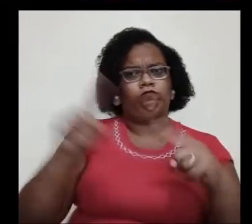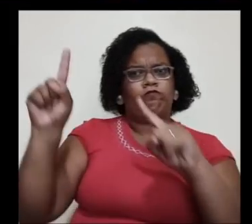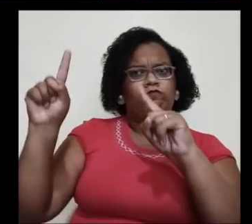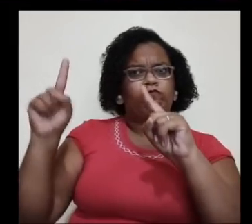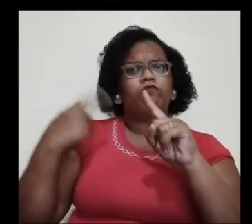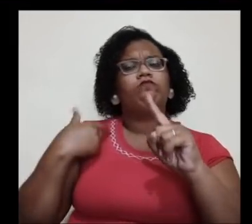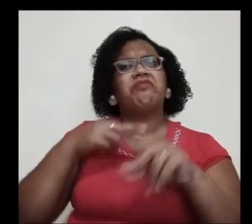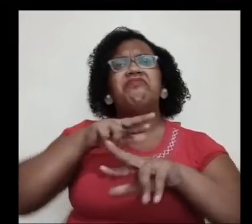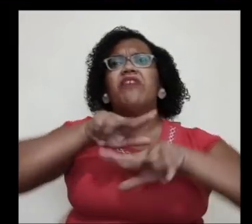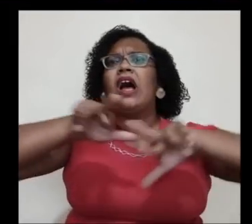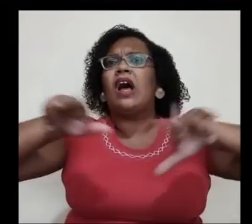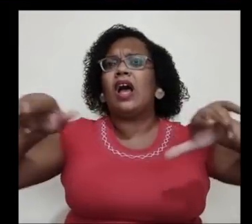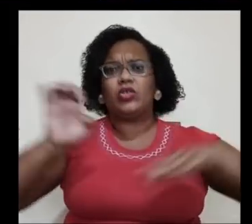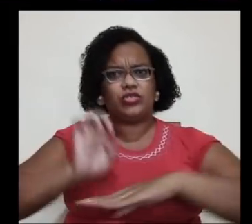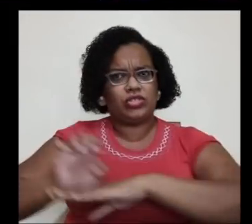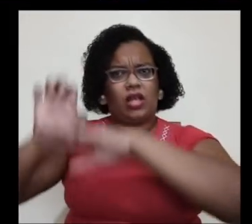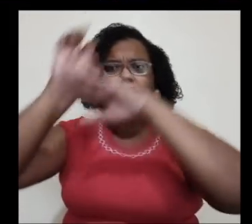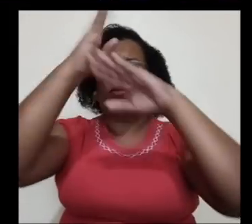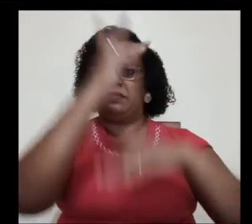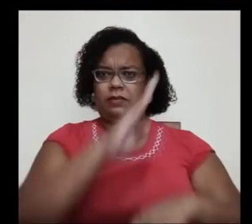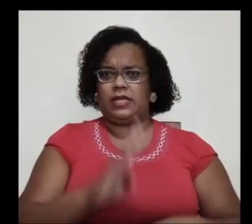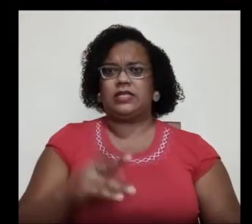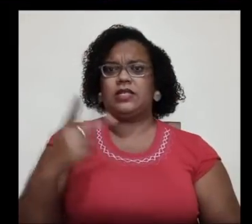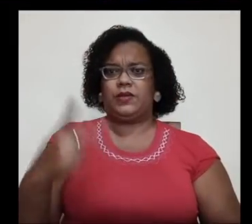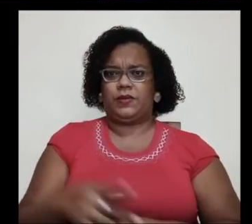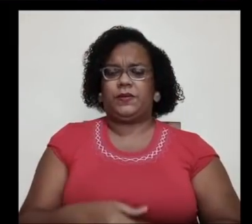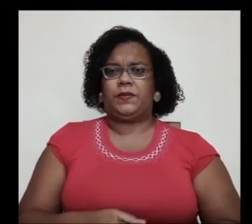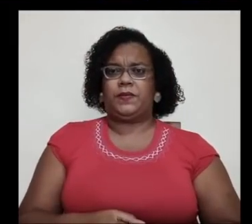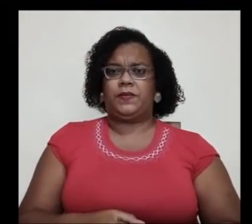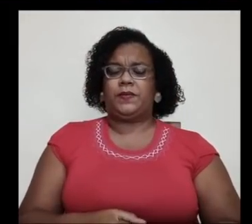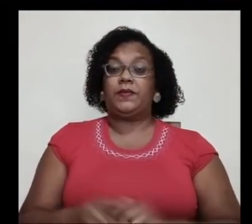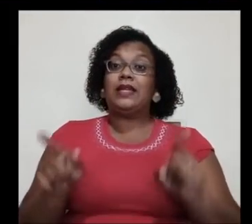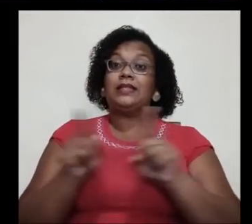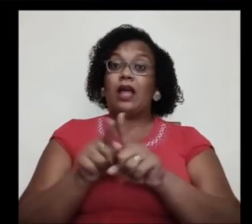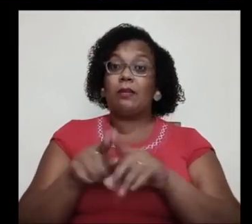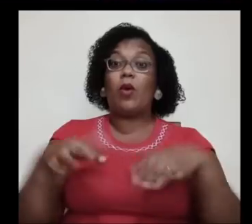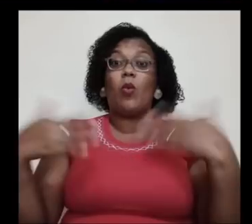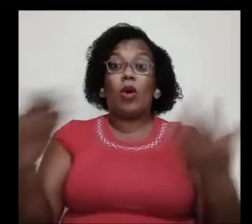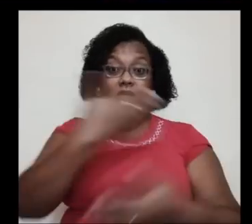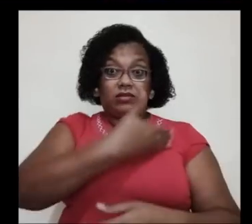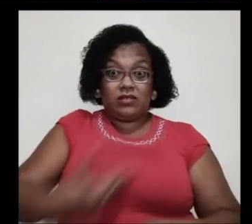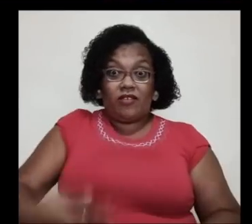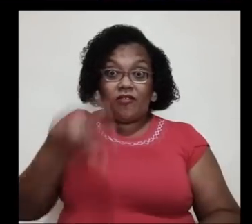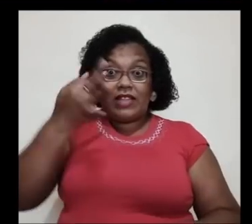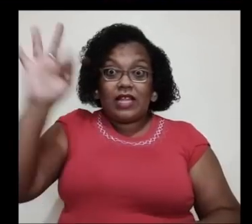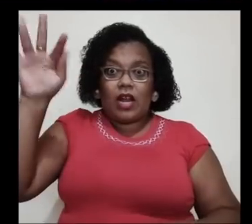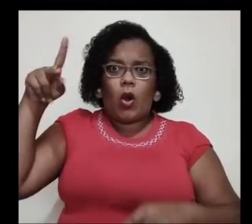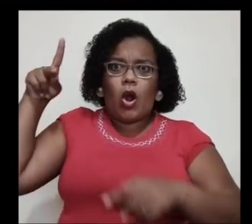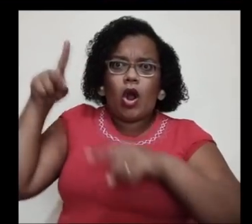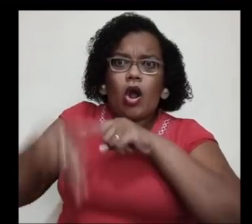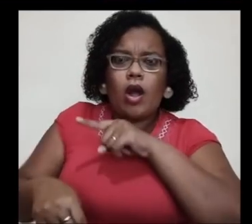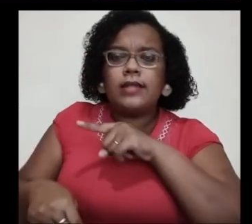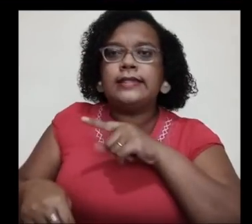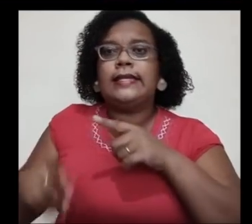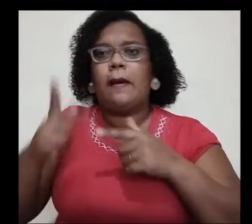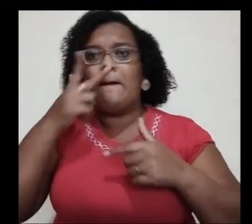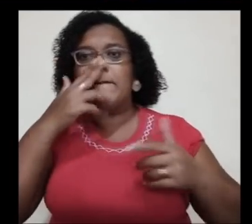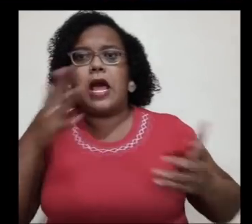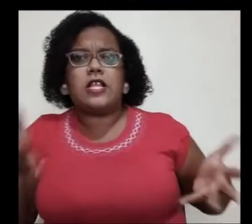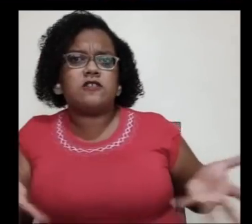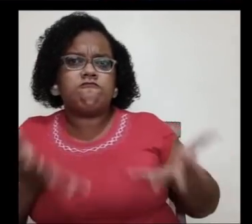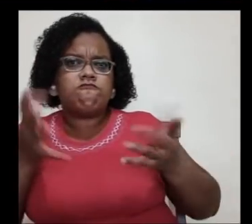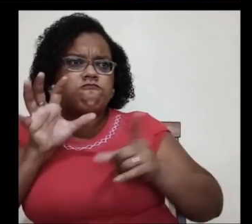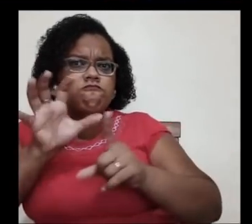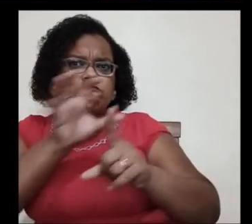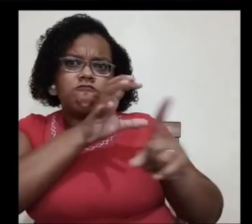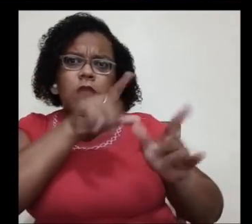isso estimula e cria uma cadeia negativa de corte de recurso em toda a escala, também nos governos estaduais e